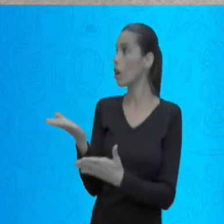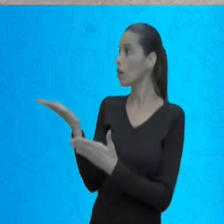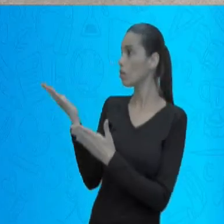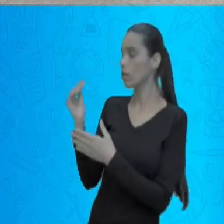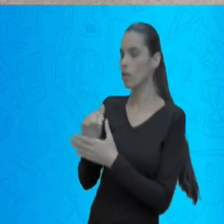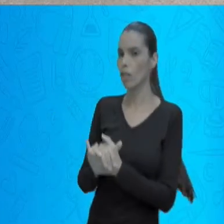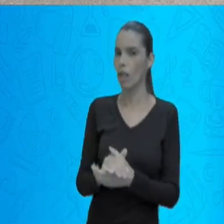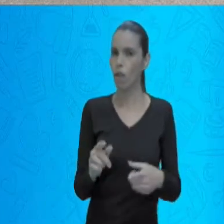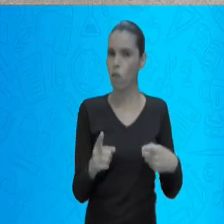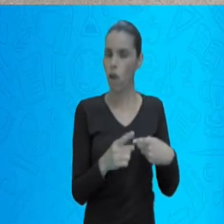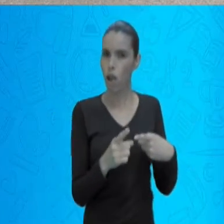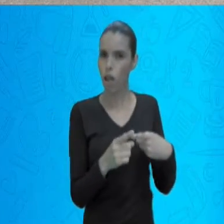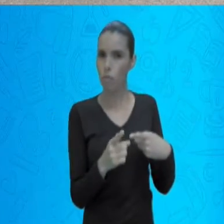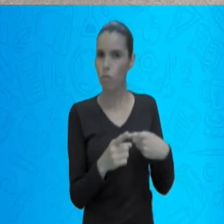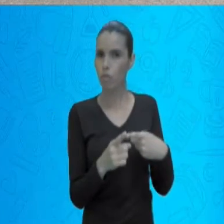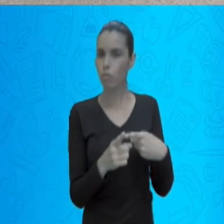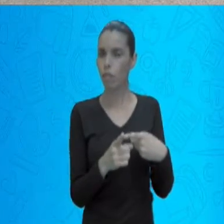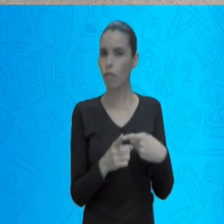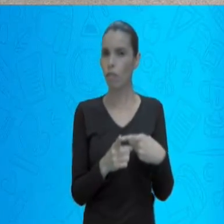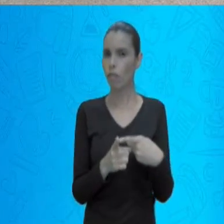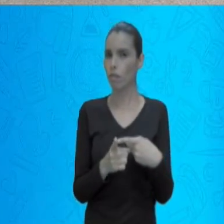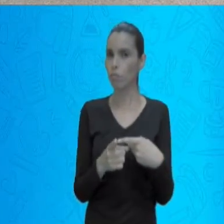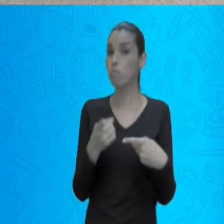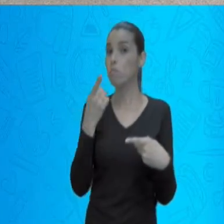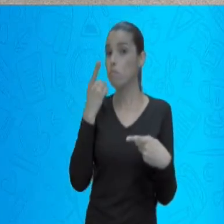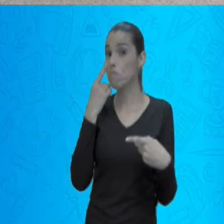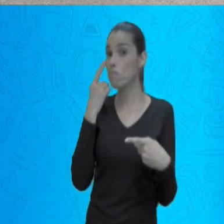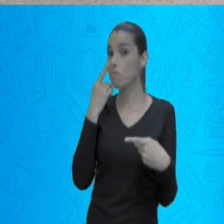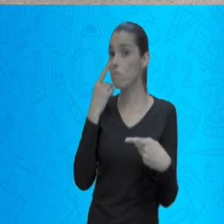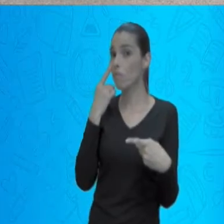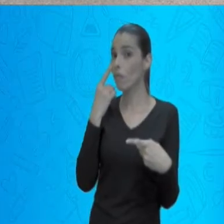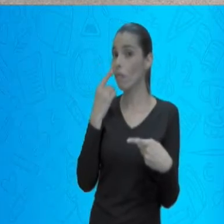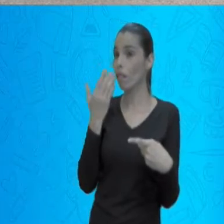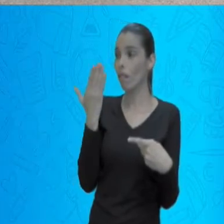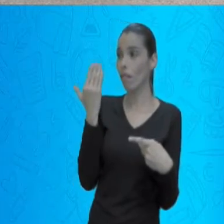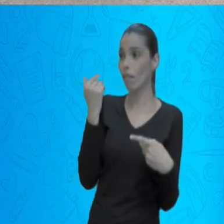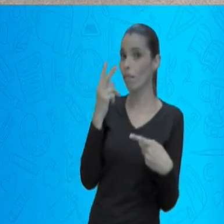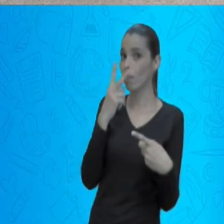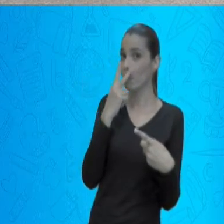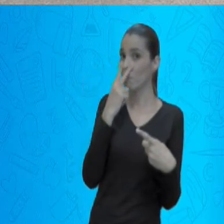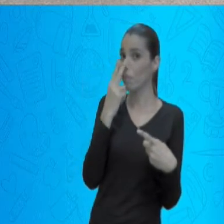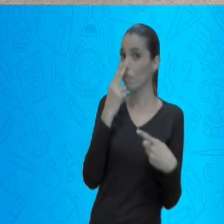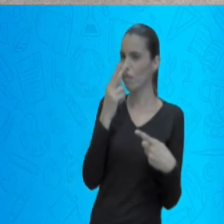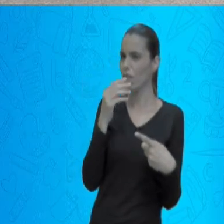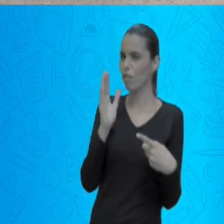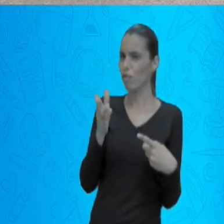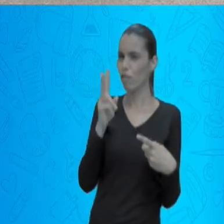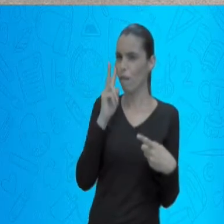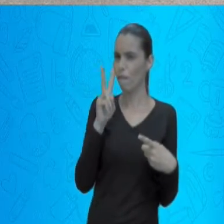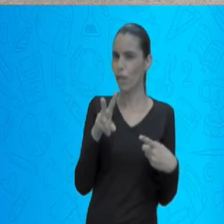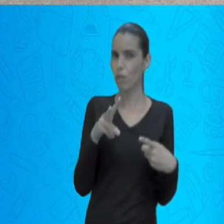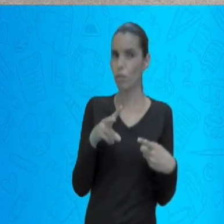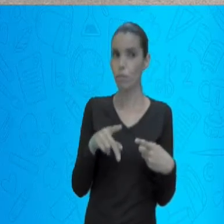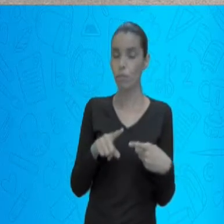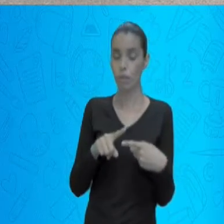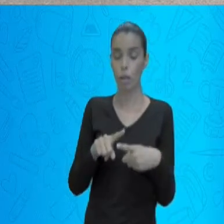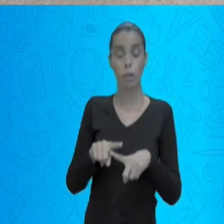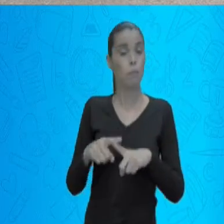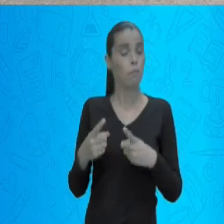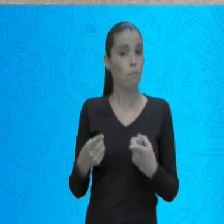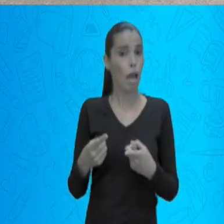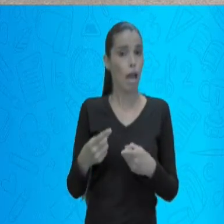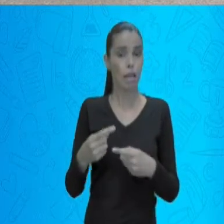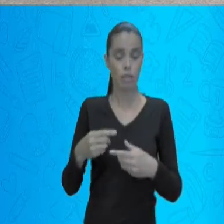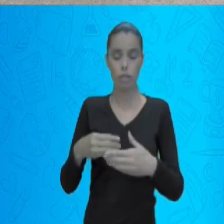A primeira, vimos algo parecido anteriormente, mas não tinha esta parte de